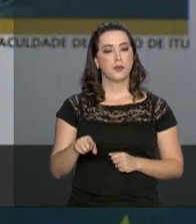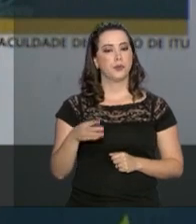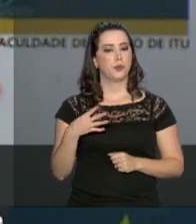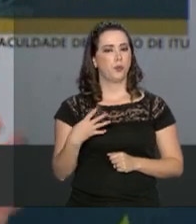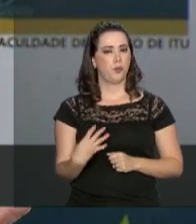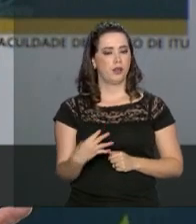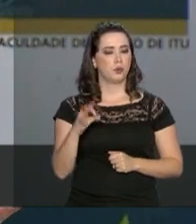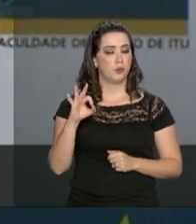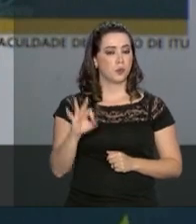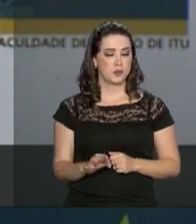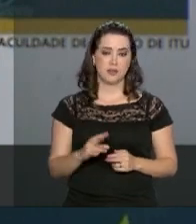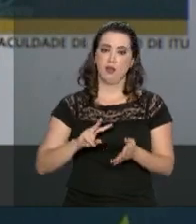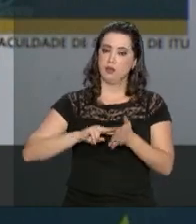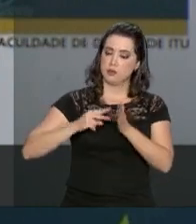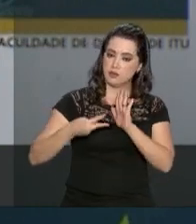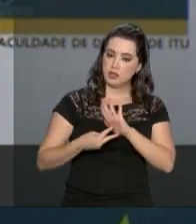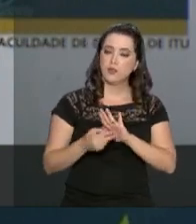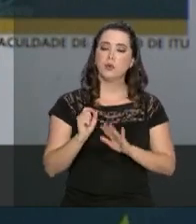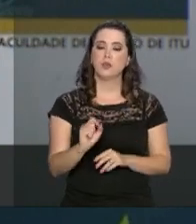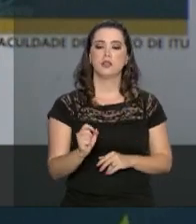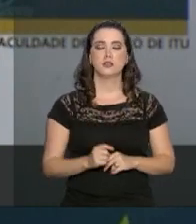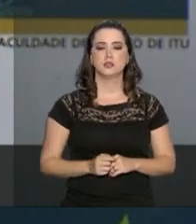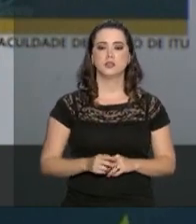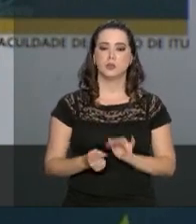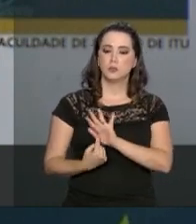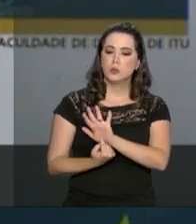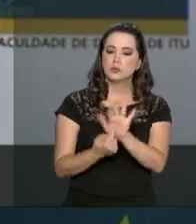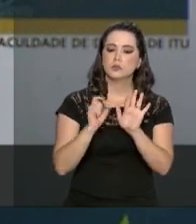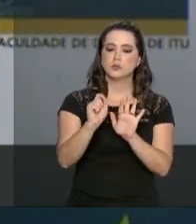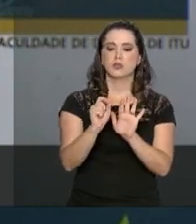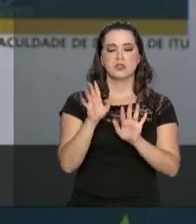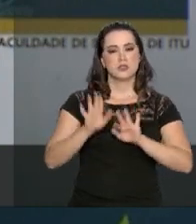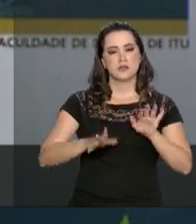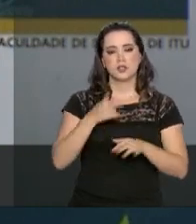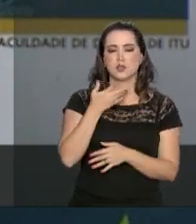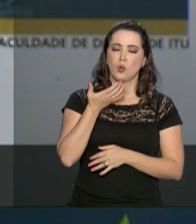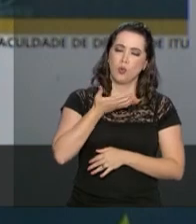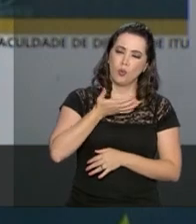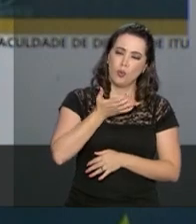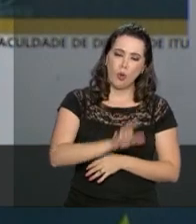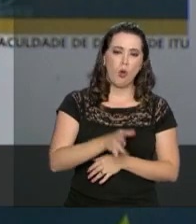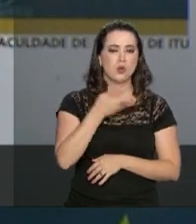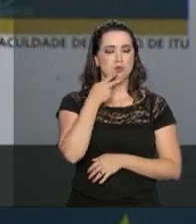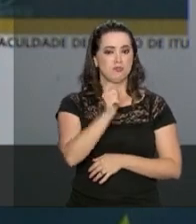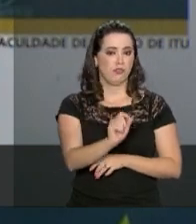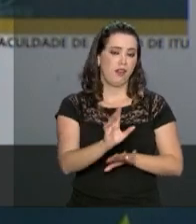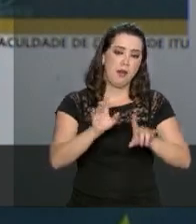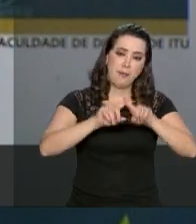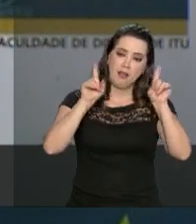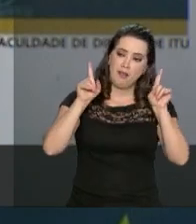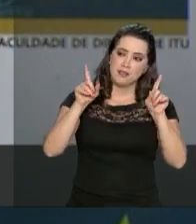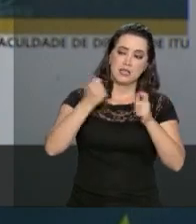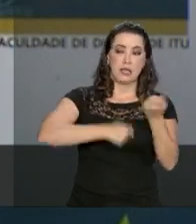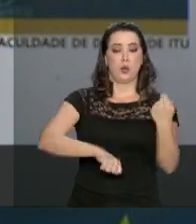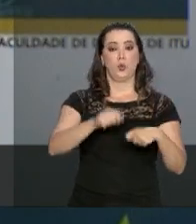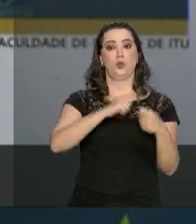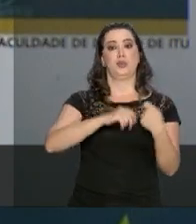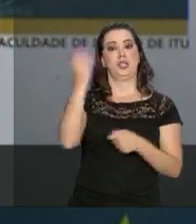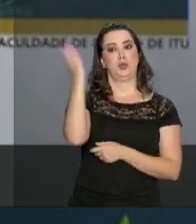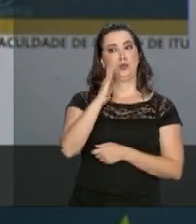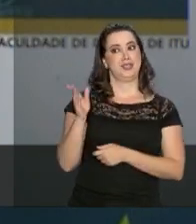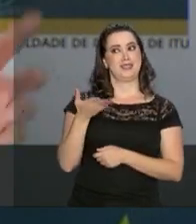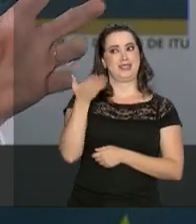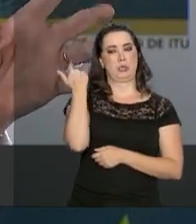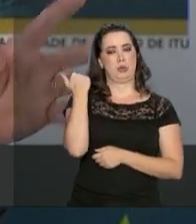6,4%. Isto para revelar um pouco, embora seja um tema um pouco indigesto, mas a situação econômica em que o Brasil